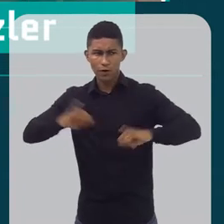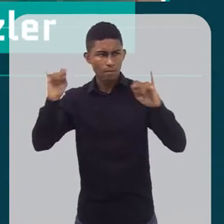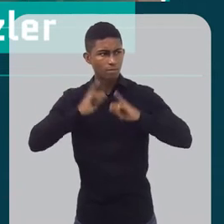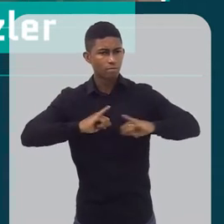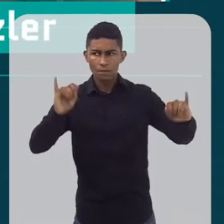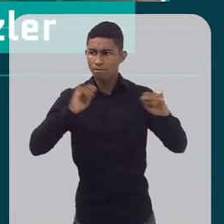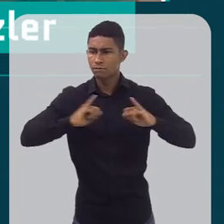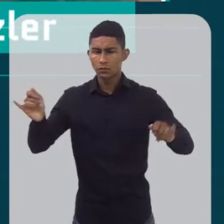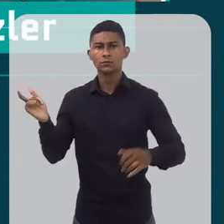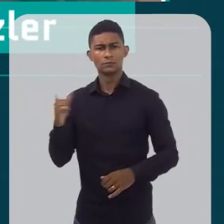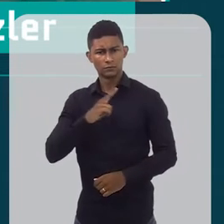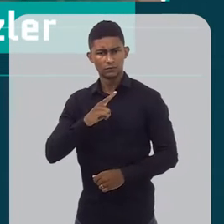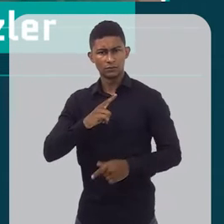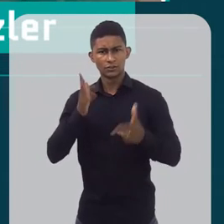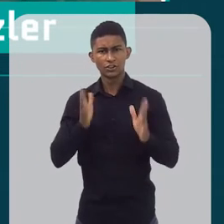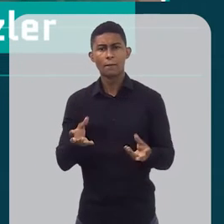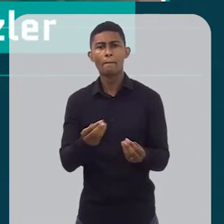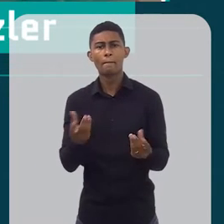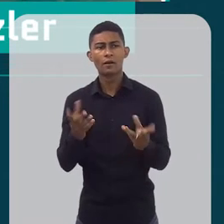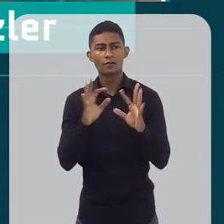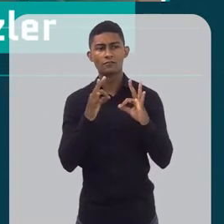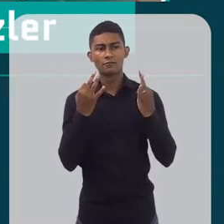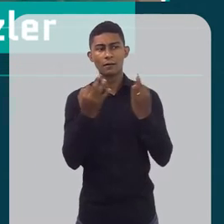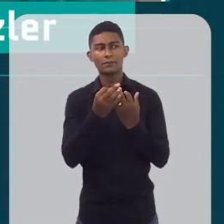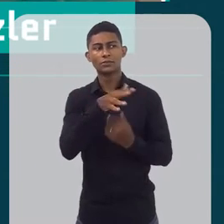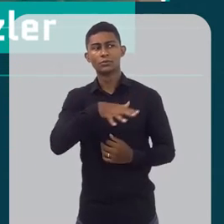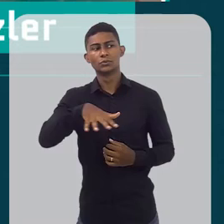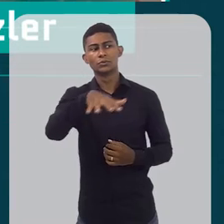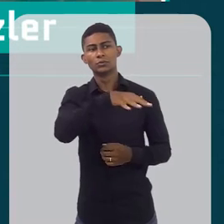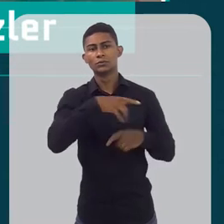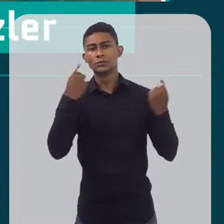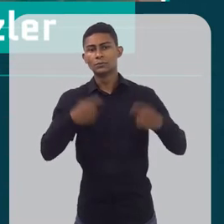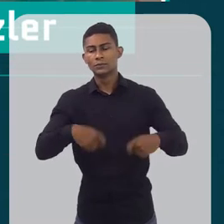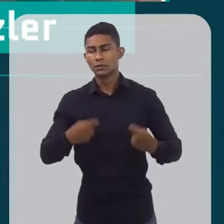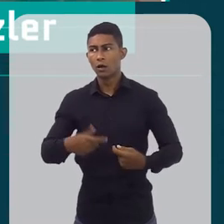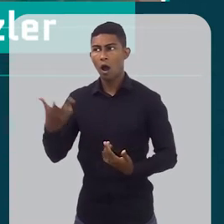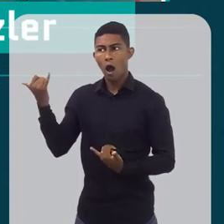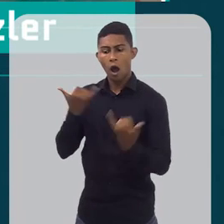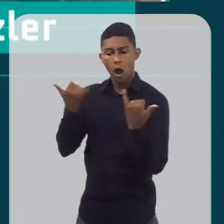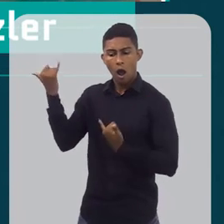informações devidas para que as famílias entendam que elas precisam